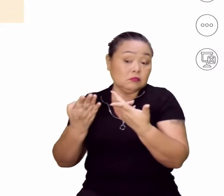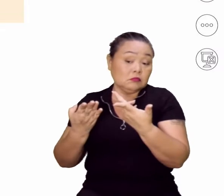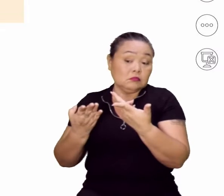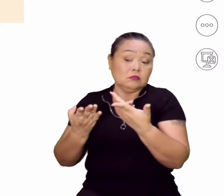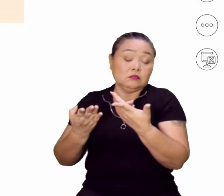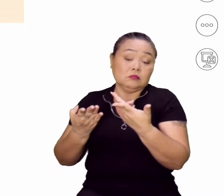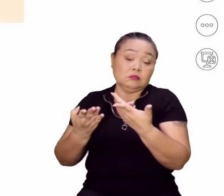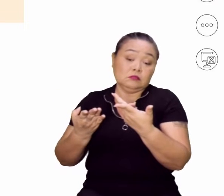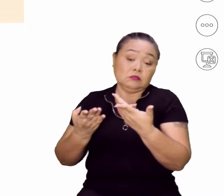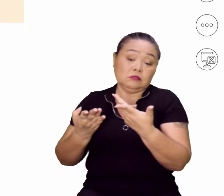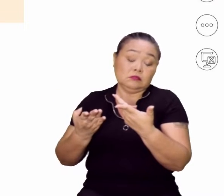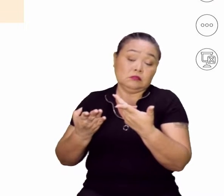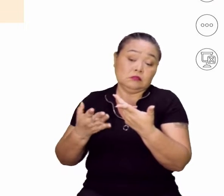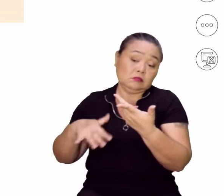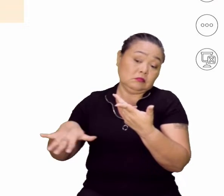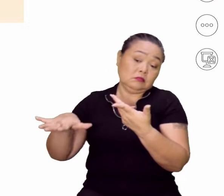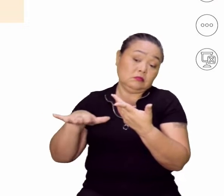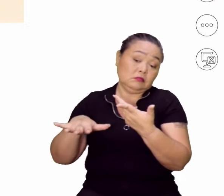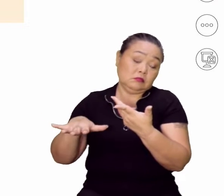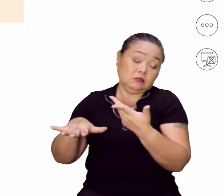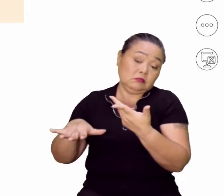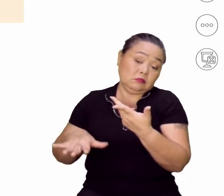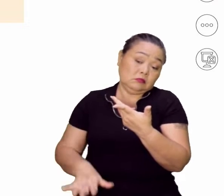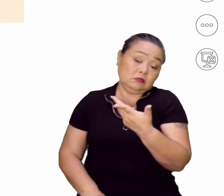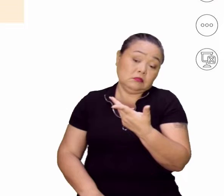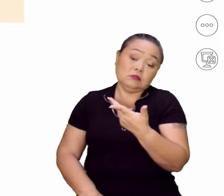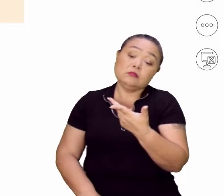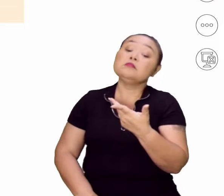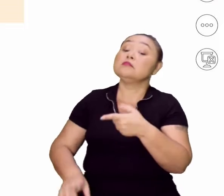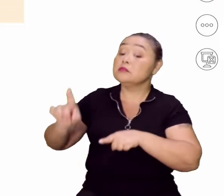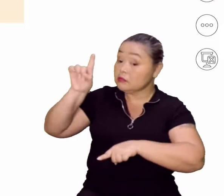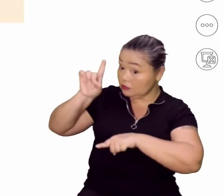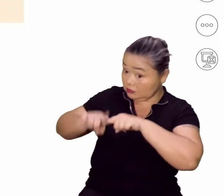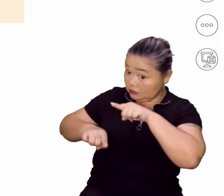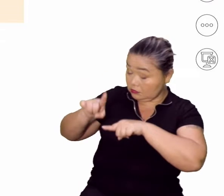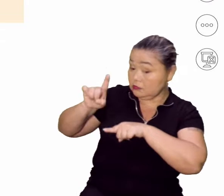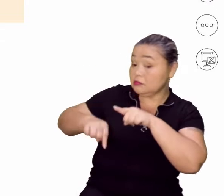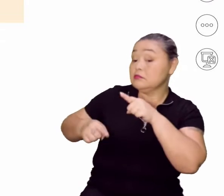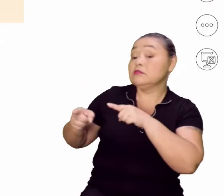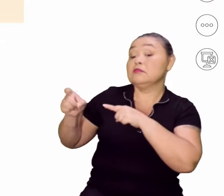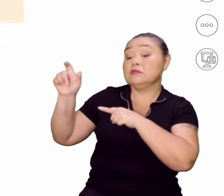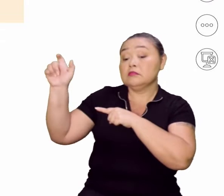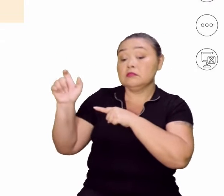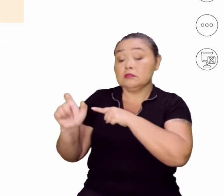É a questão do produtor rural,